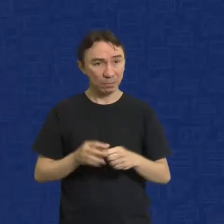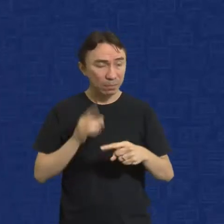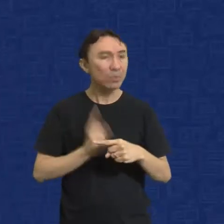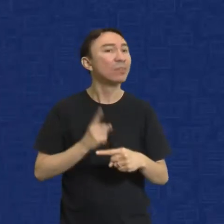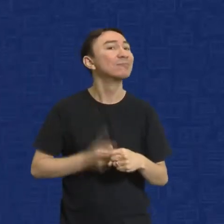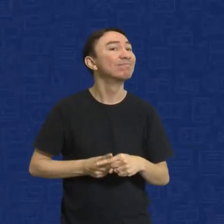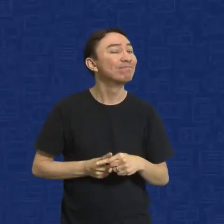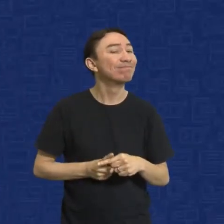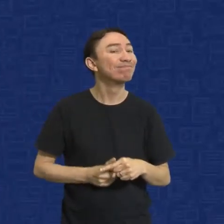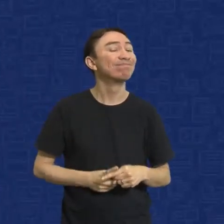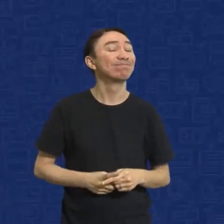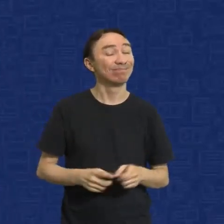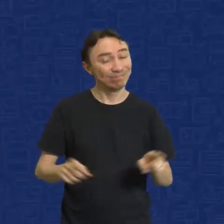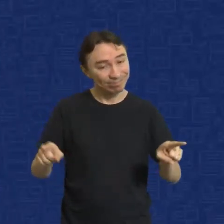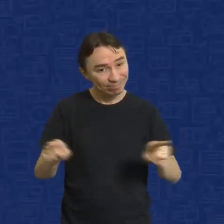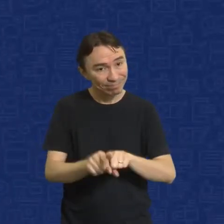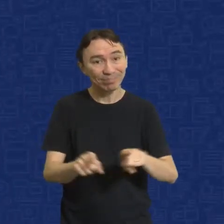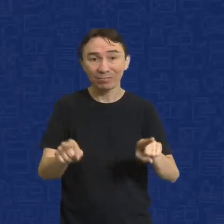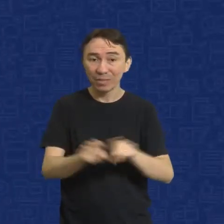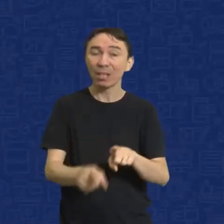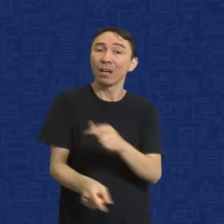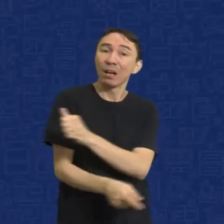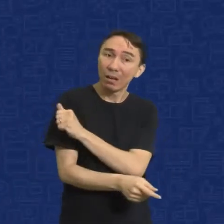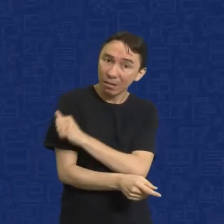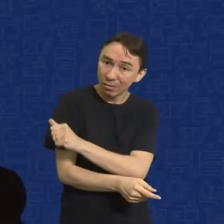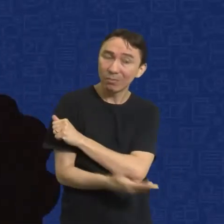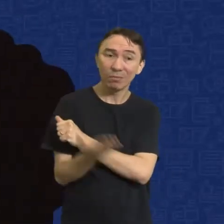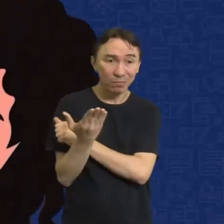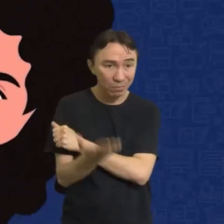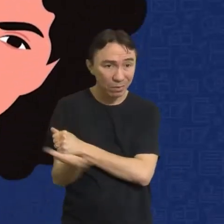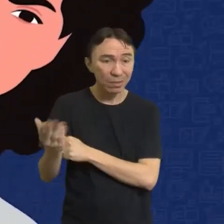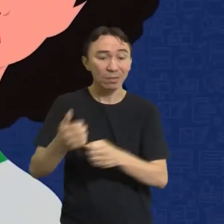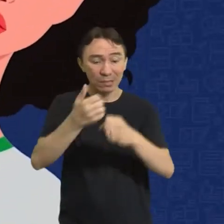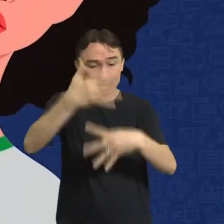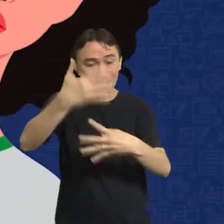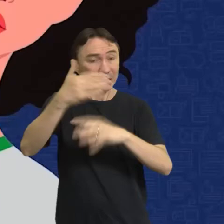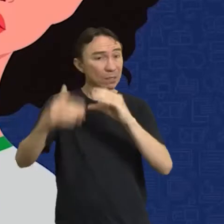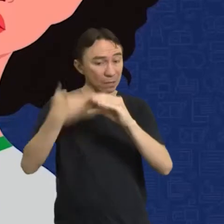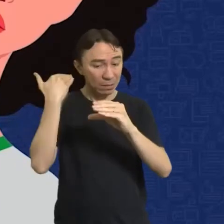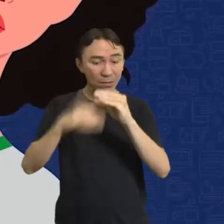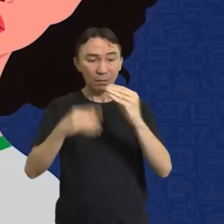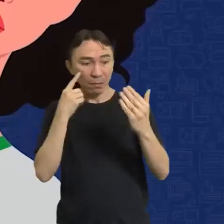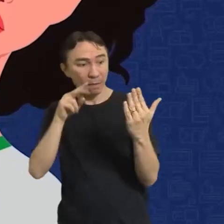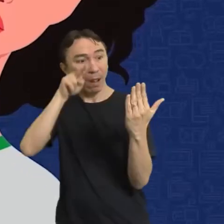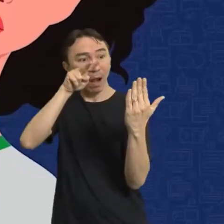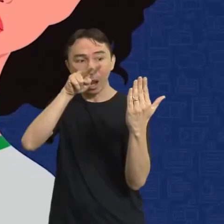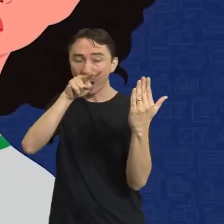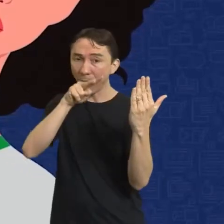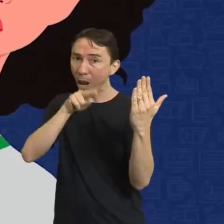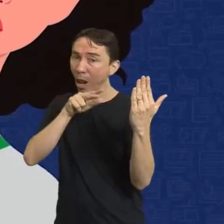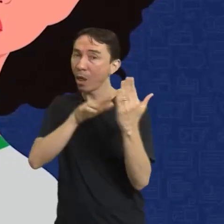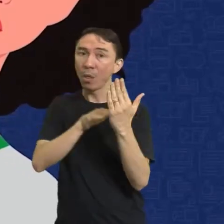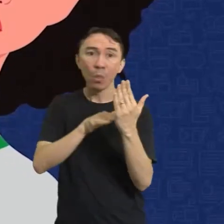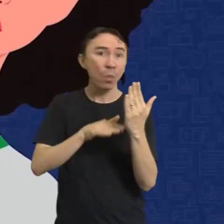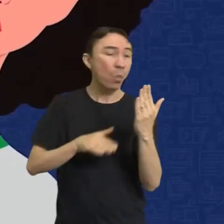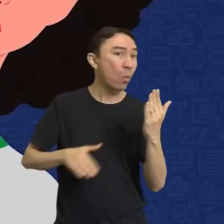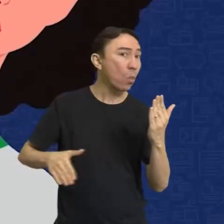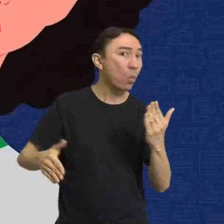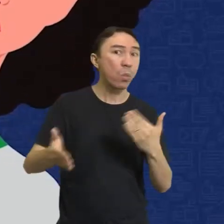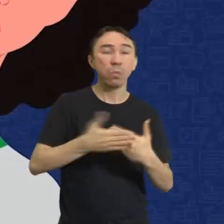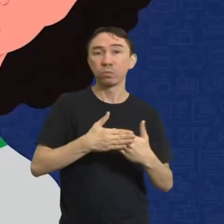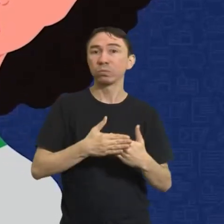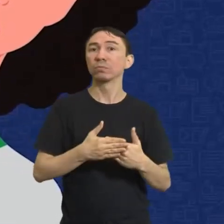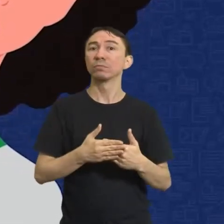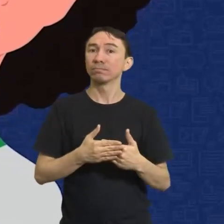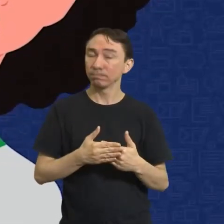dos professores, os alunos da rede também acessam o chat do Centro de Mídias e eles conseguem ler tudo que é